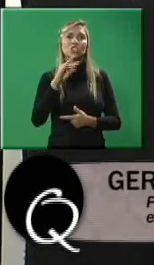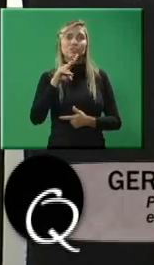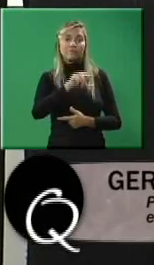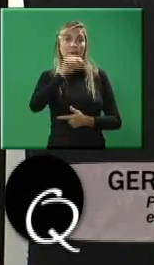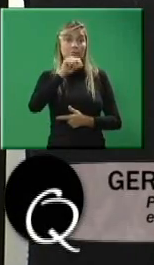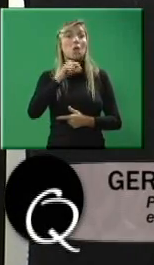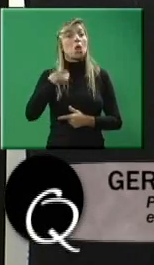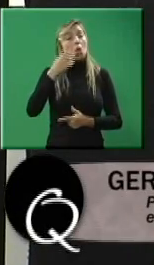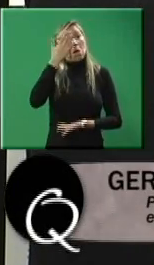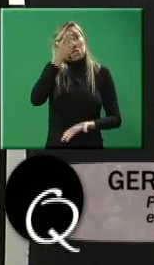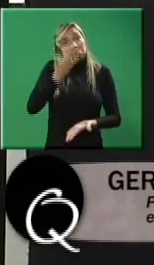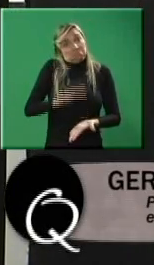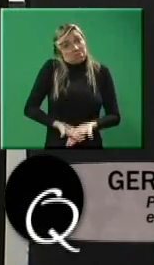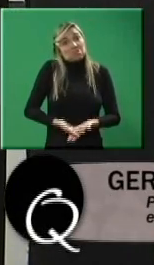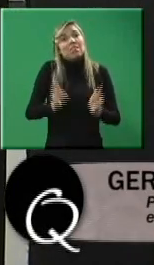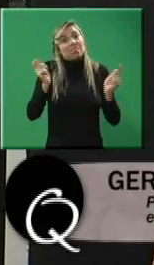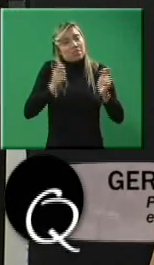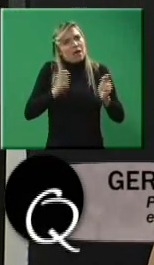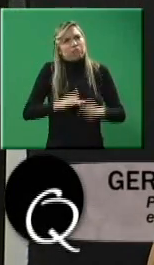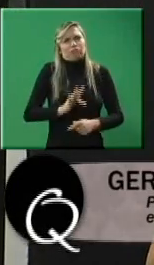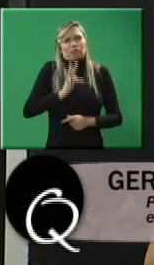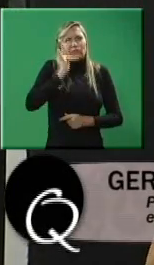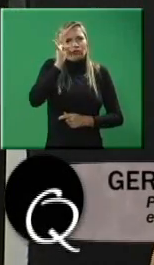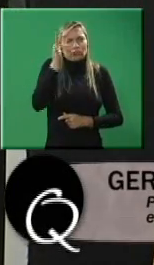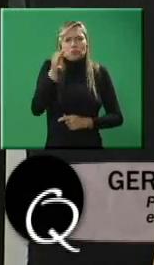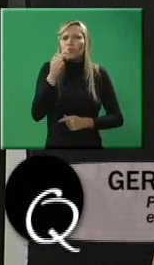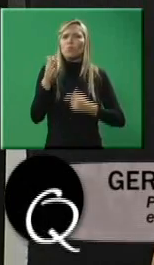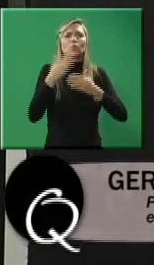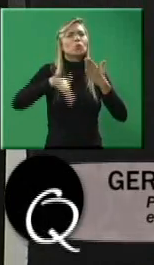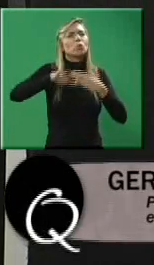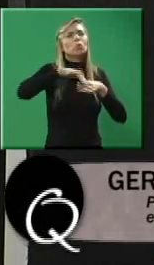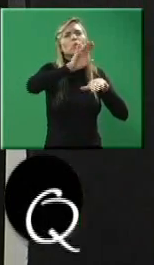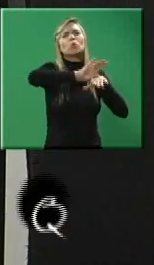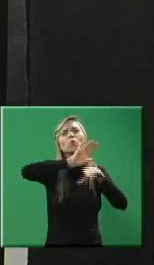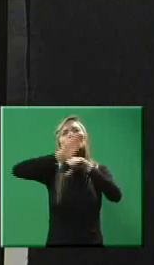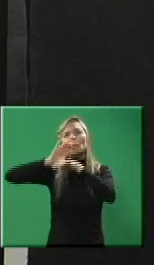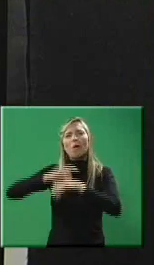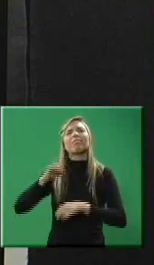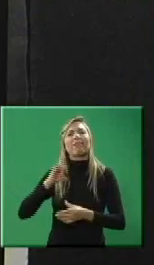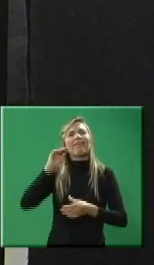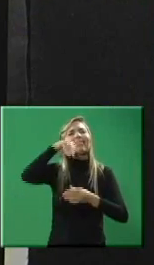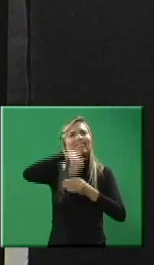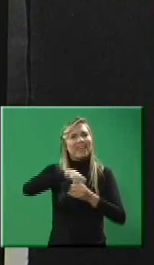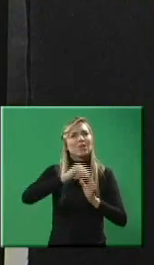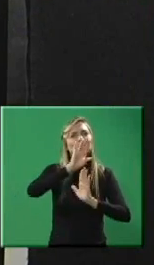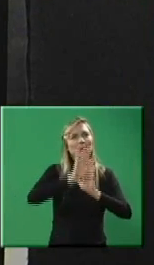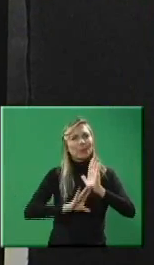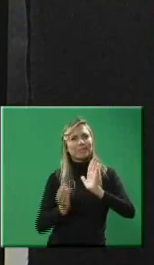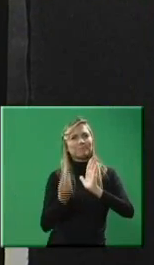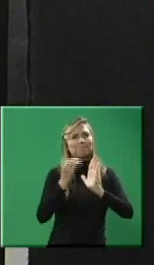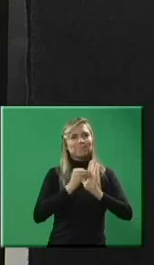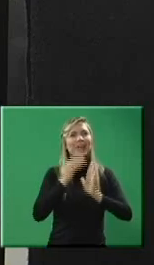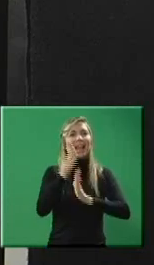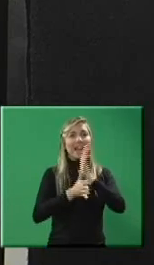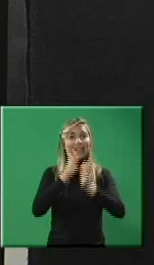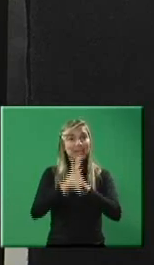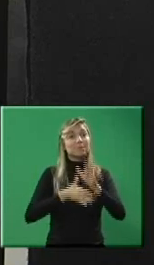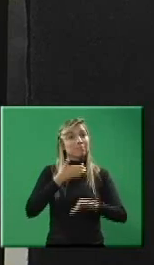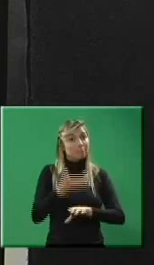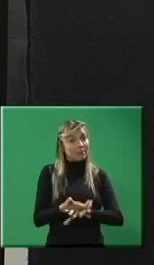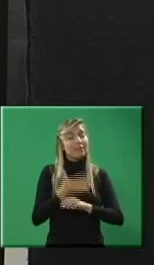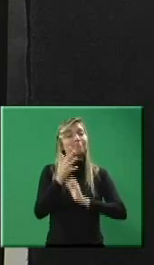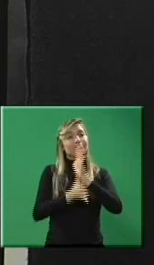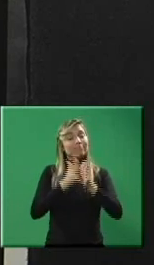daqui a pouco esta língua terá que ser trabalhada em todos os campos, pela importância que ela tem